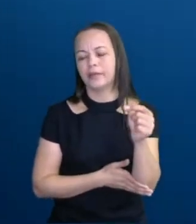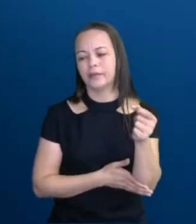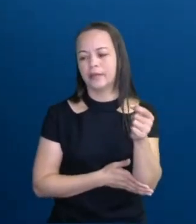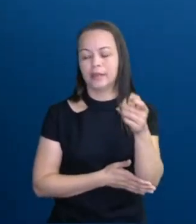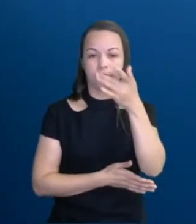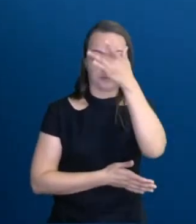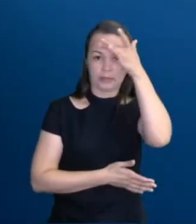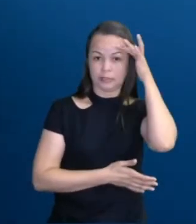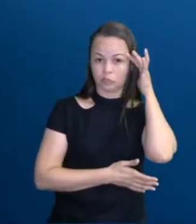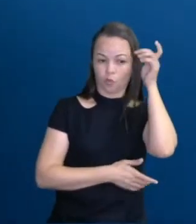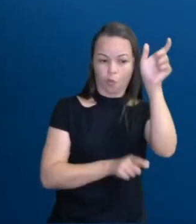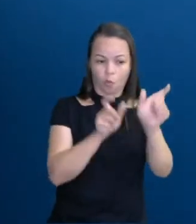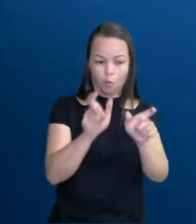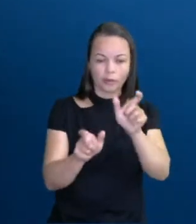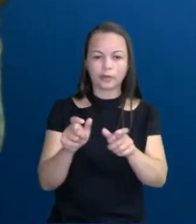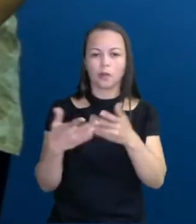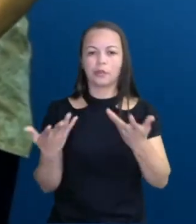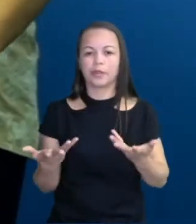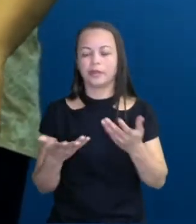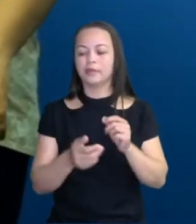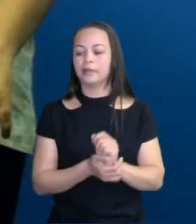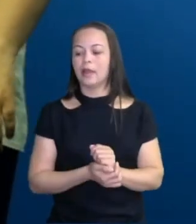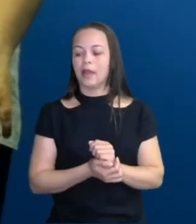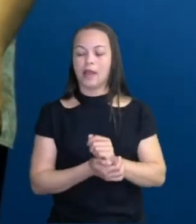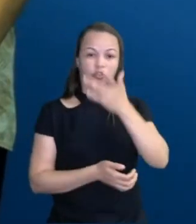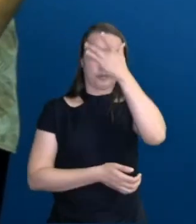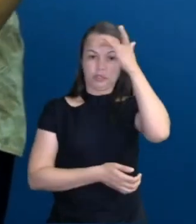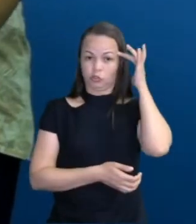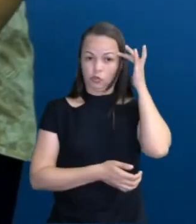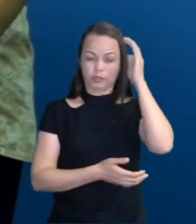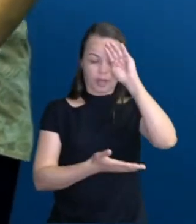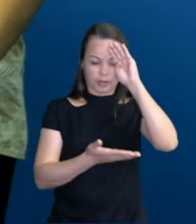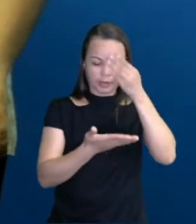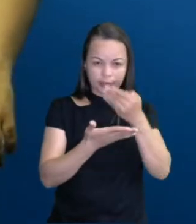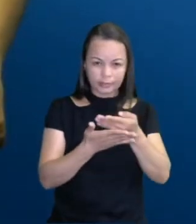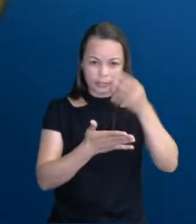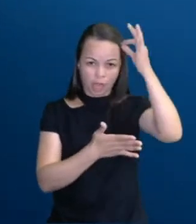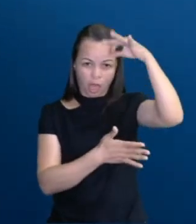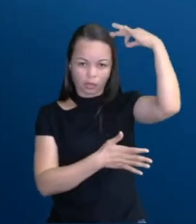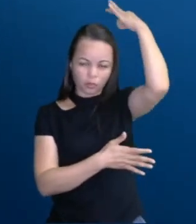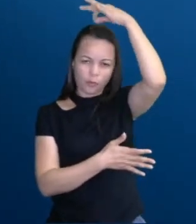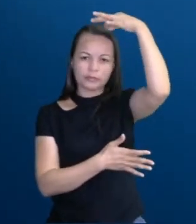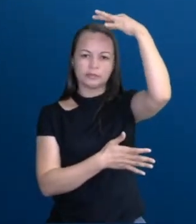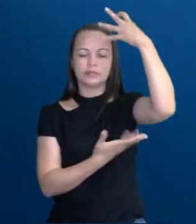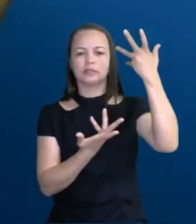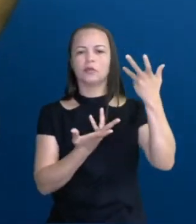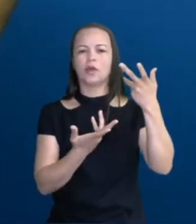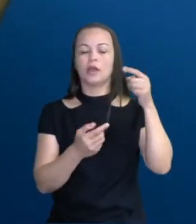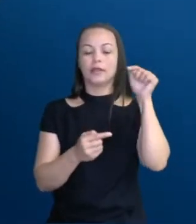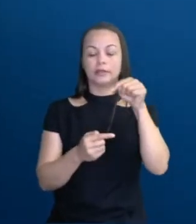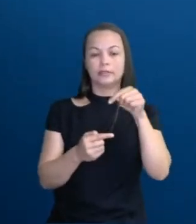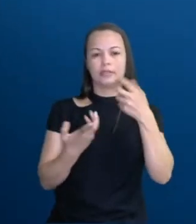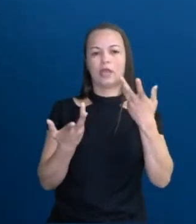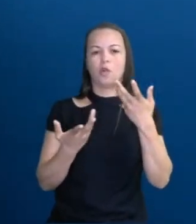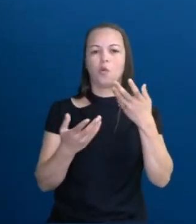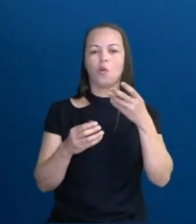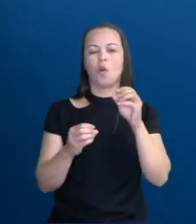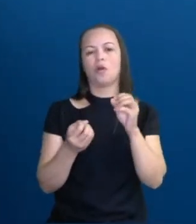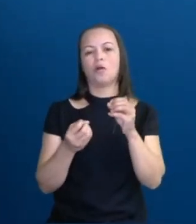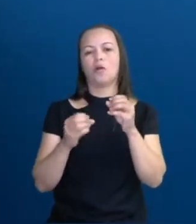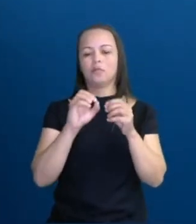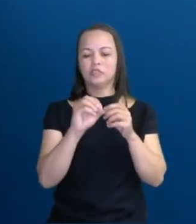coisa ou em alguém a as pessoas acreditam nos espíritos e Espíritos é o objeto indireto